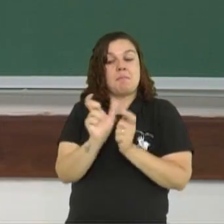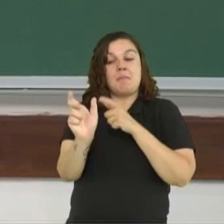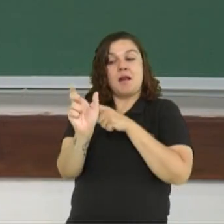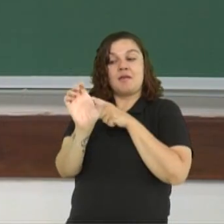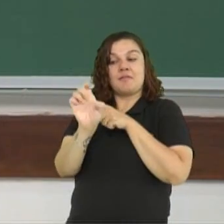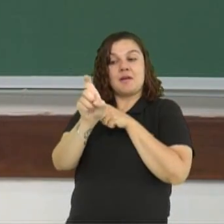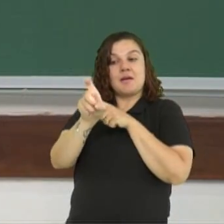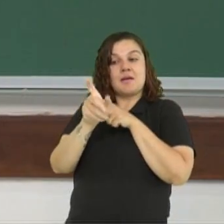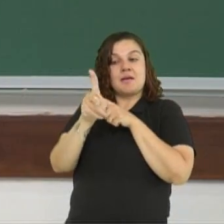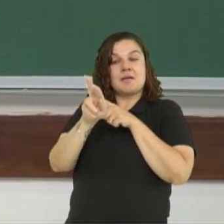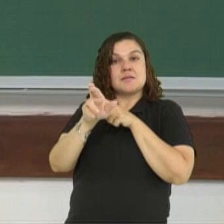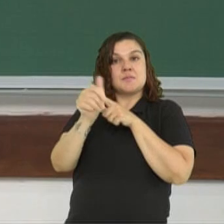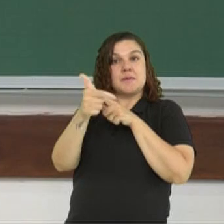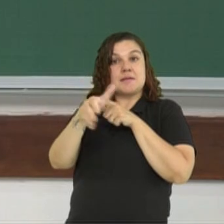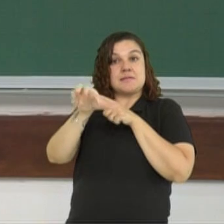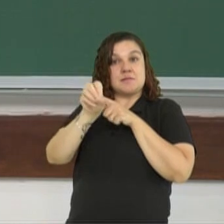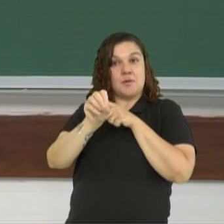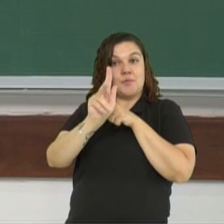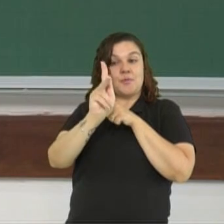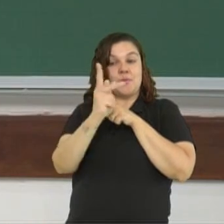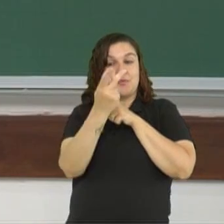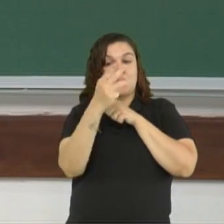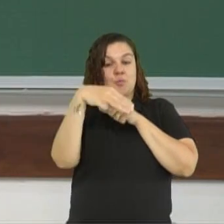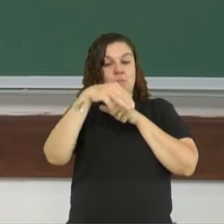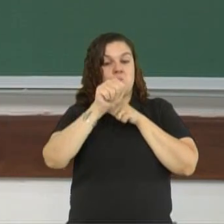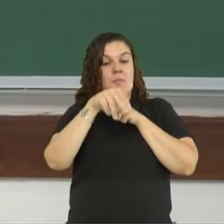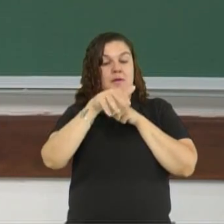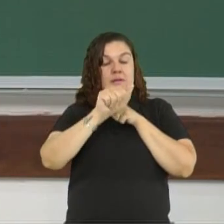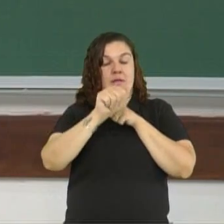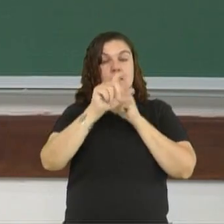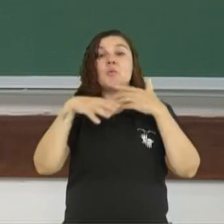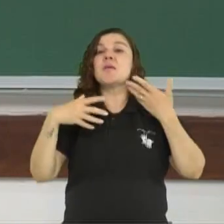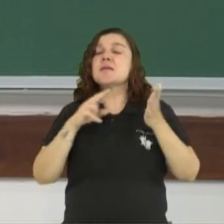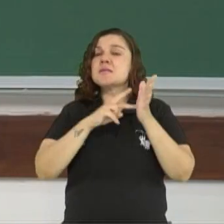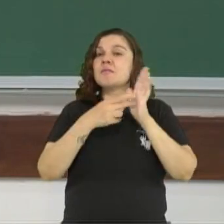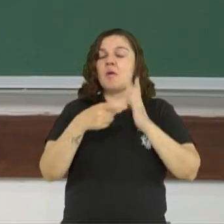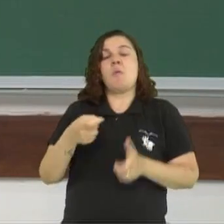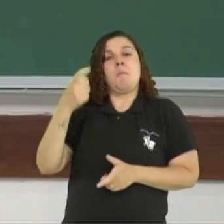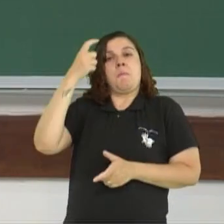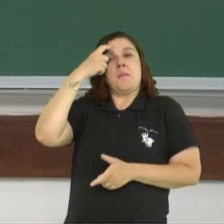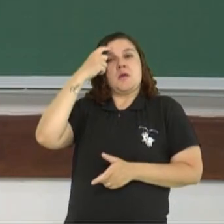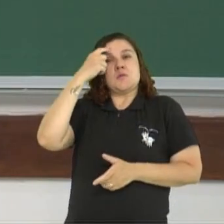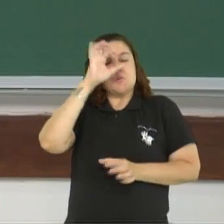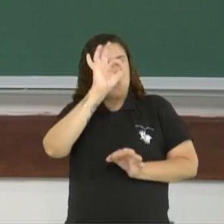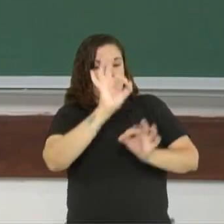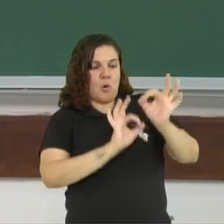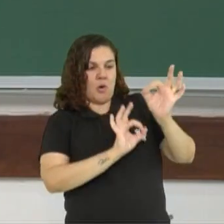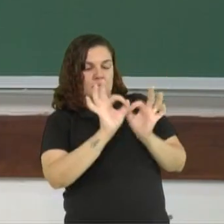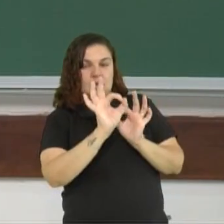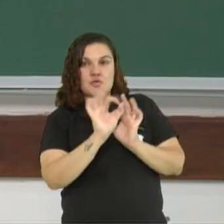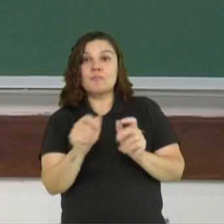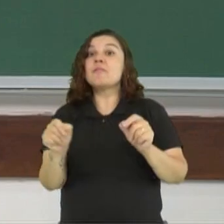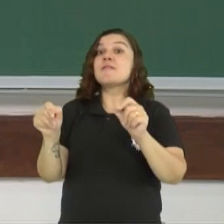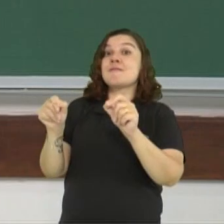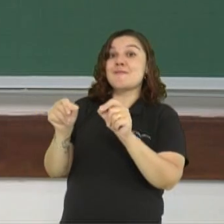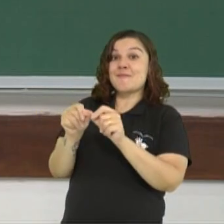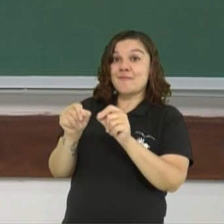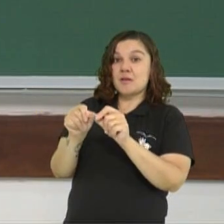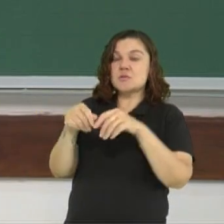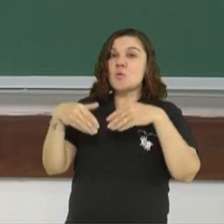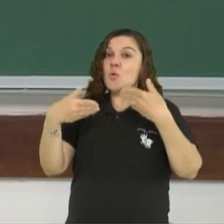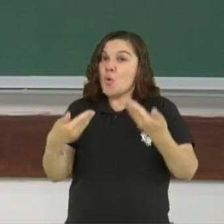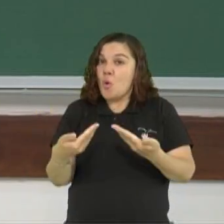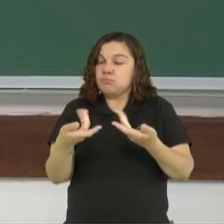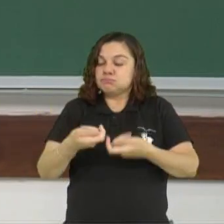expressão humana? Expressão humana é uma ação que eu penso, planejo e executo. E como essa expressão humana pode vir para mim?